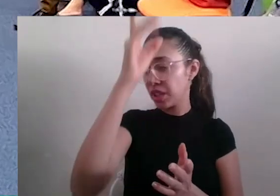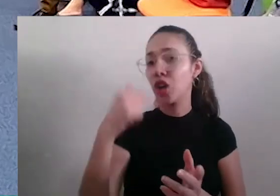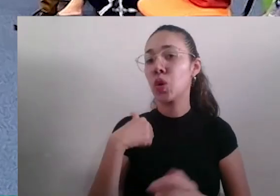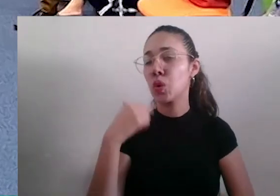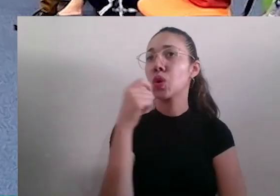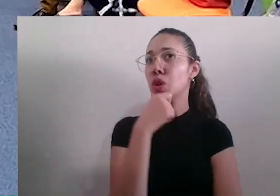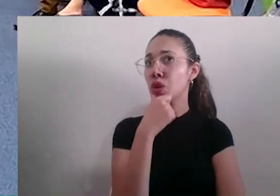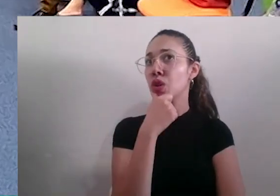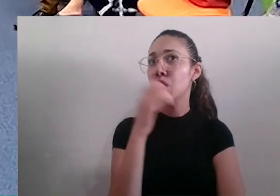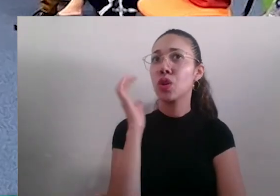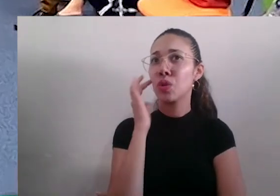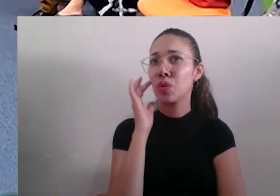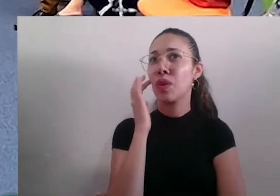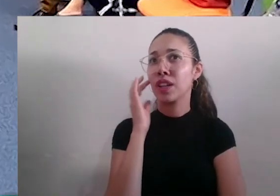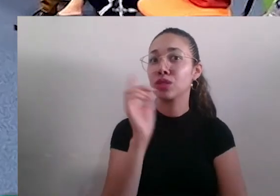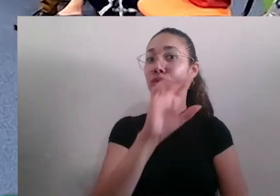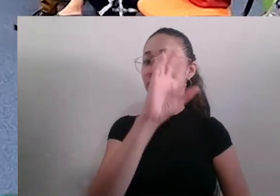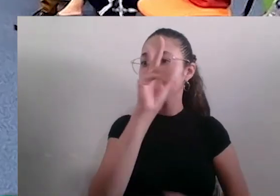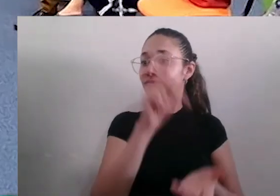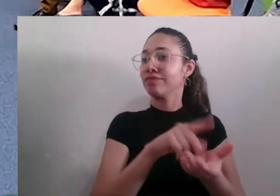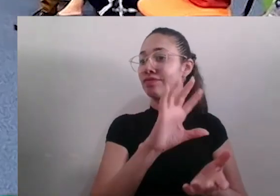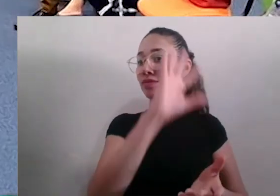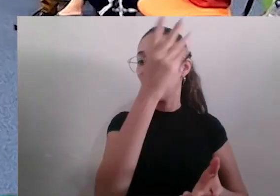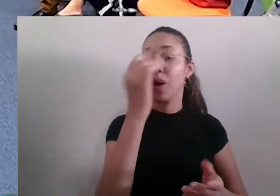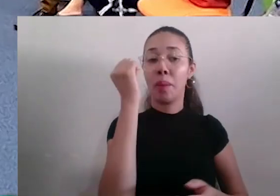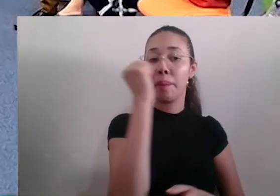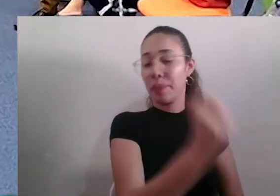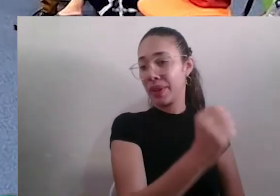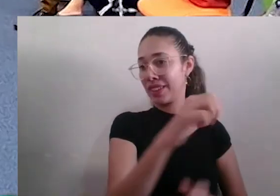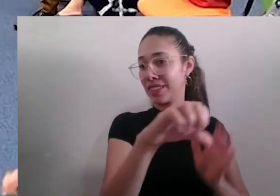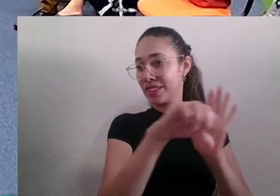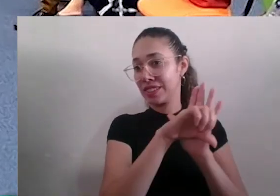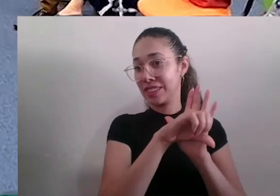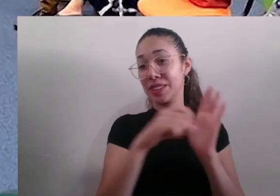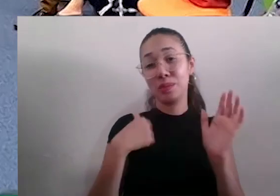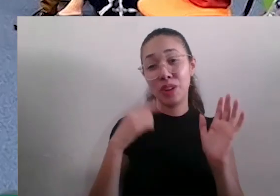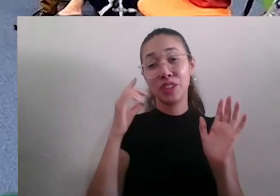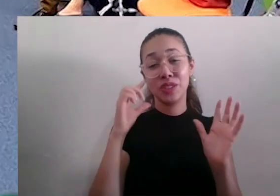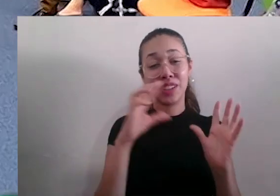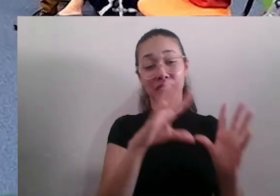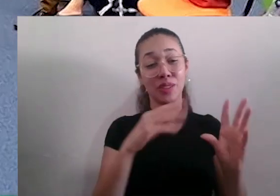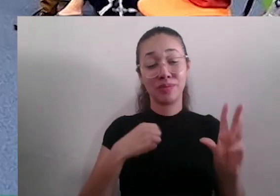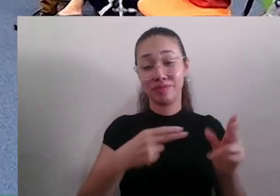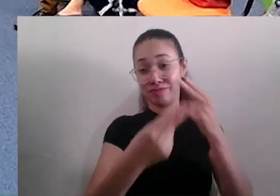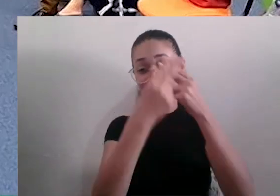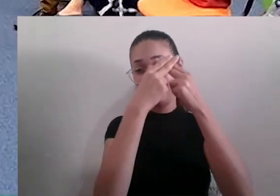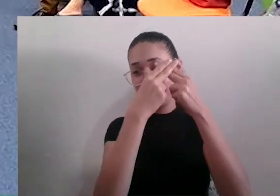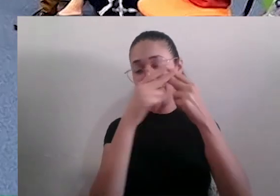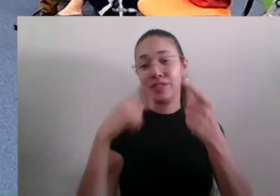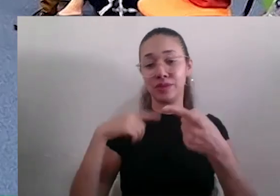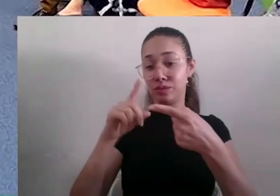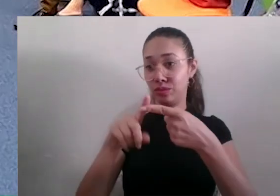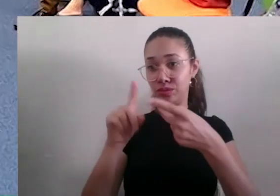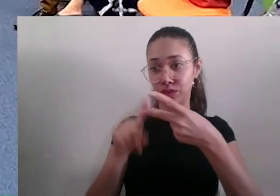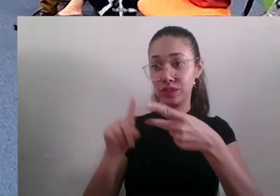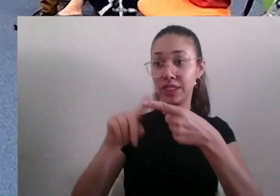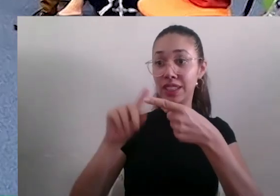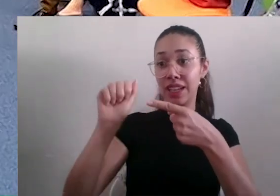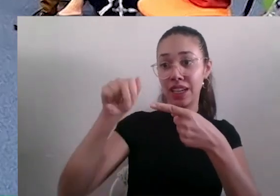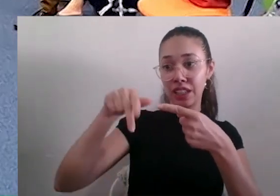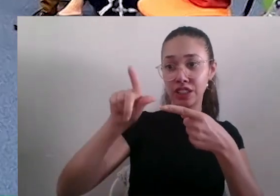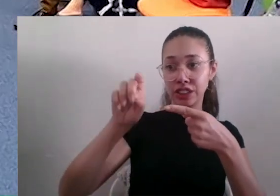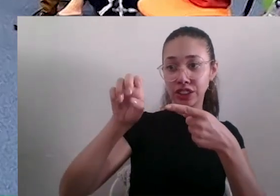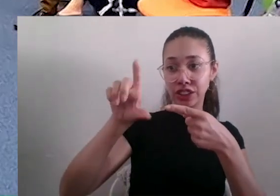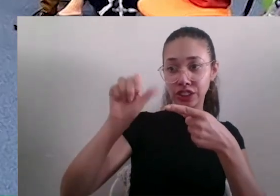tenho tanto horror eh de histórias de crime São dois casos Na verdade eu contei para ela eu falei tem o da Angela Dinis Que ela nunca tinha